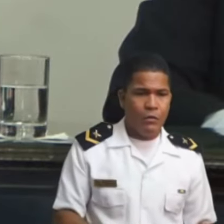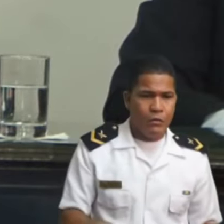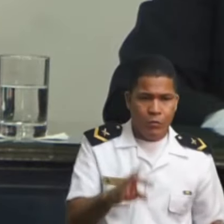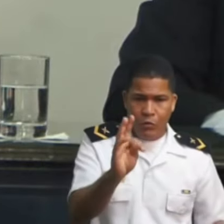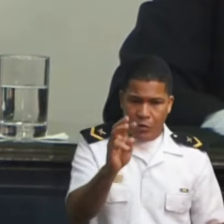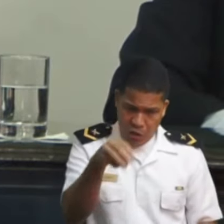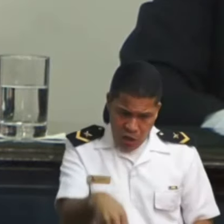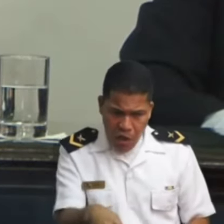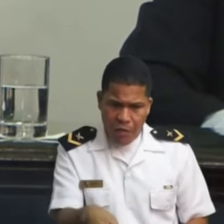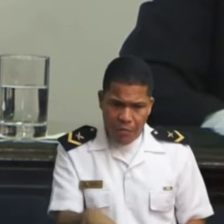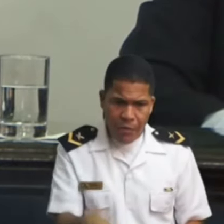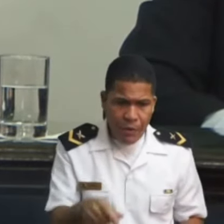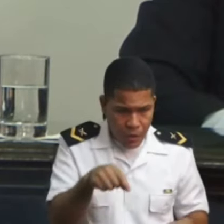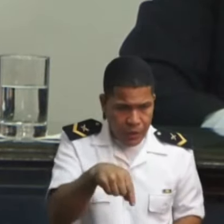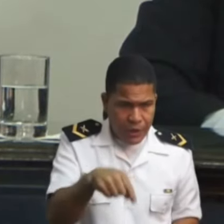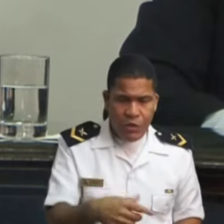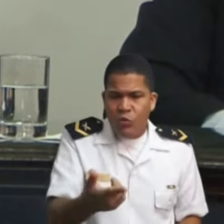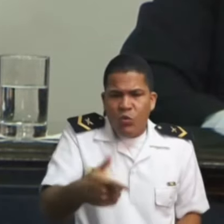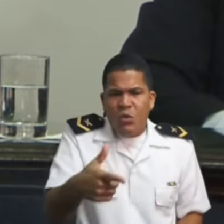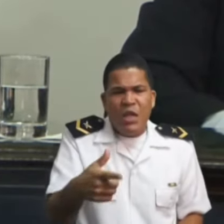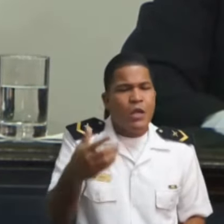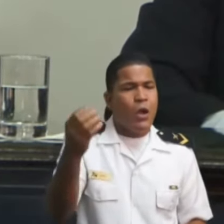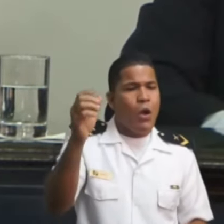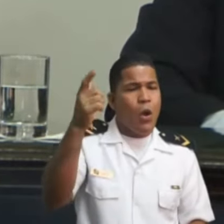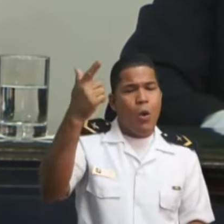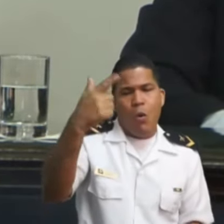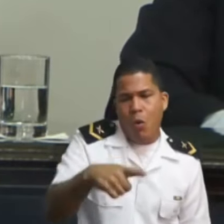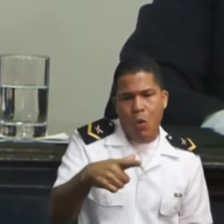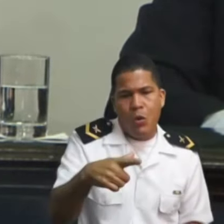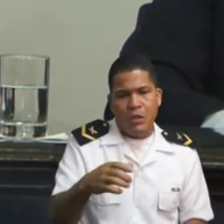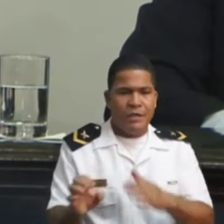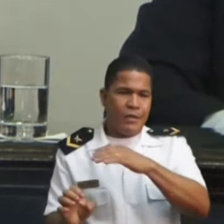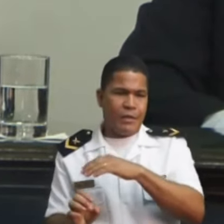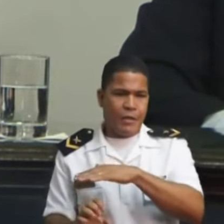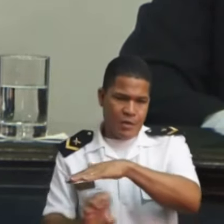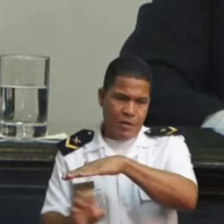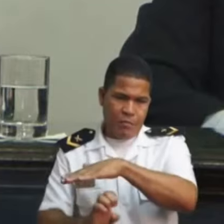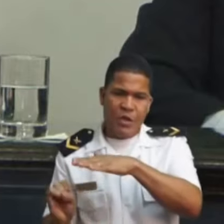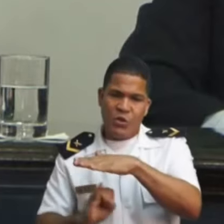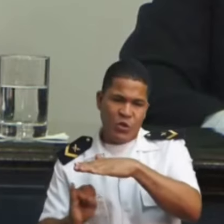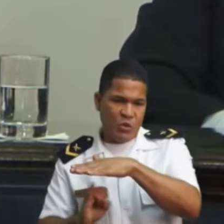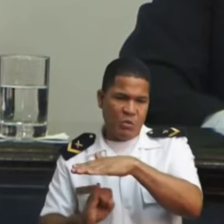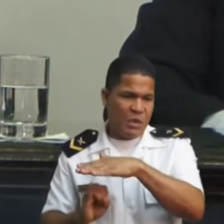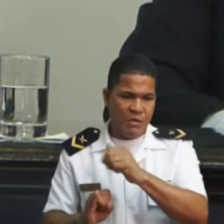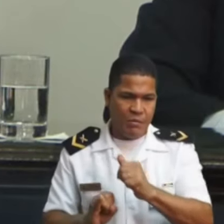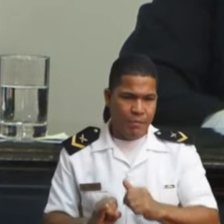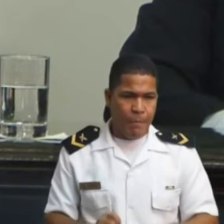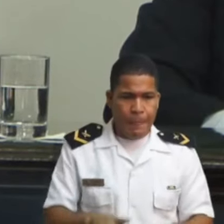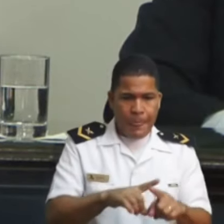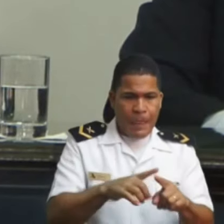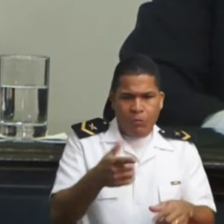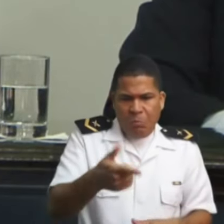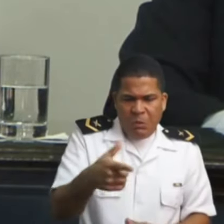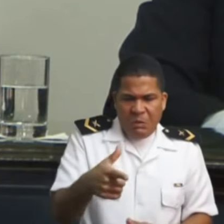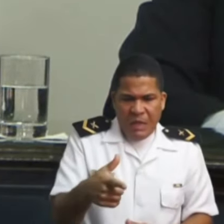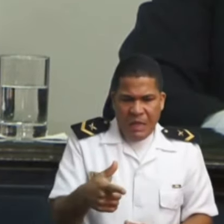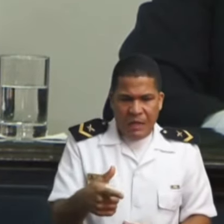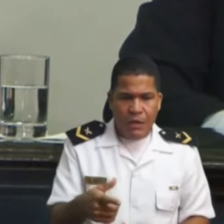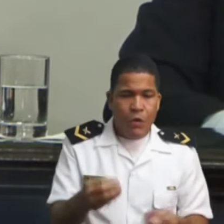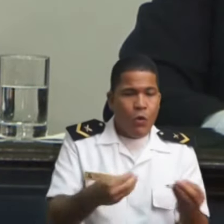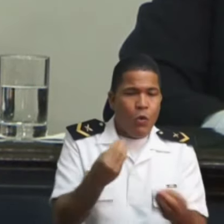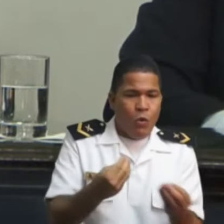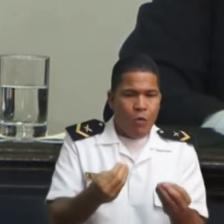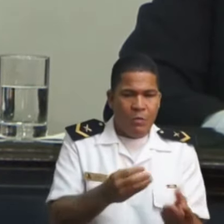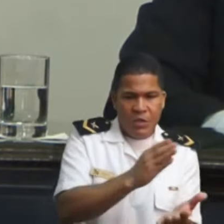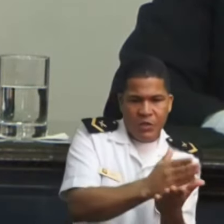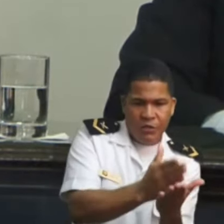presidente bem colocou, não existe repartição de atribuição de competência do Tribunal Marítimo, ela é única.